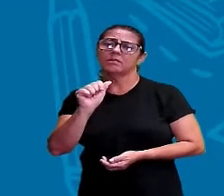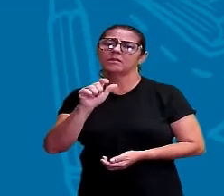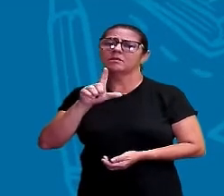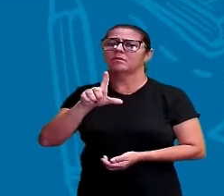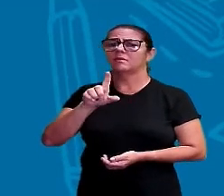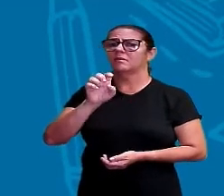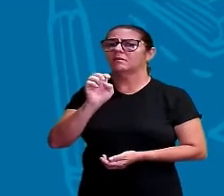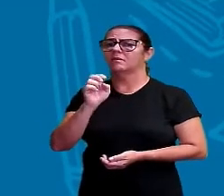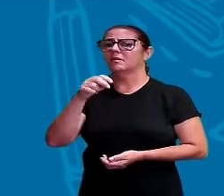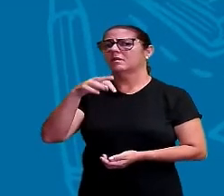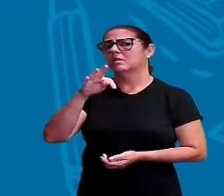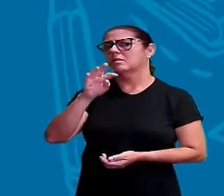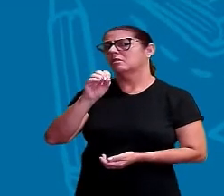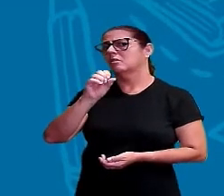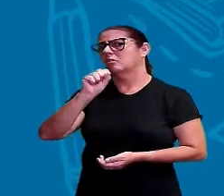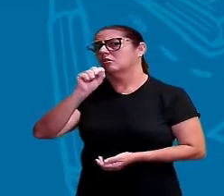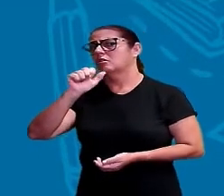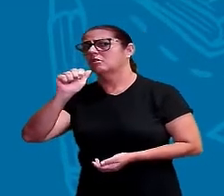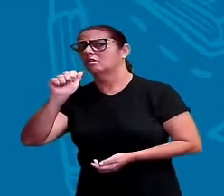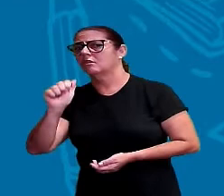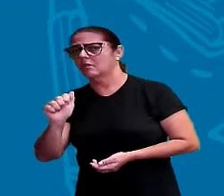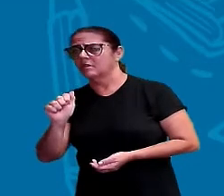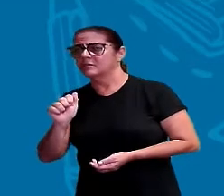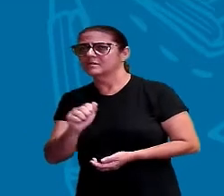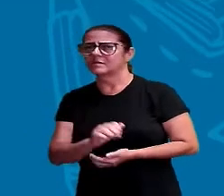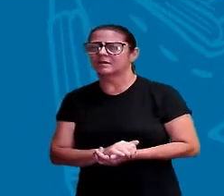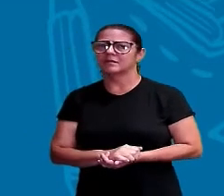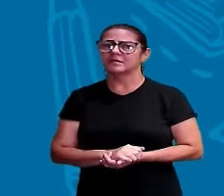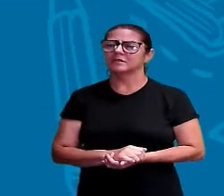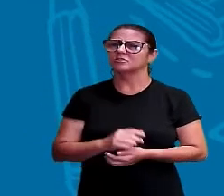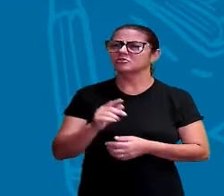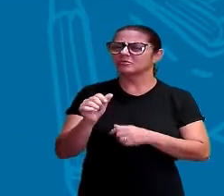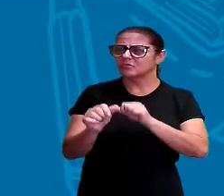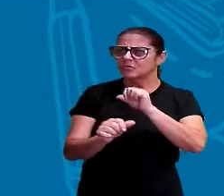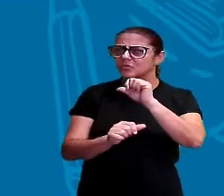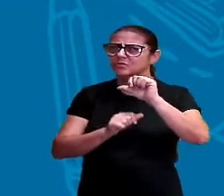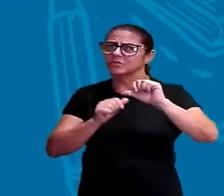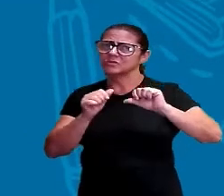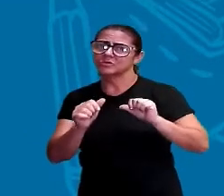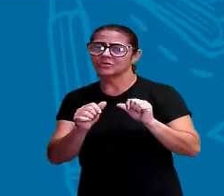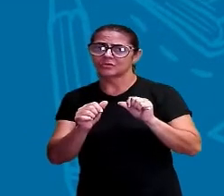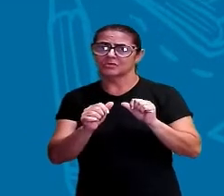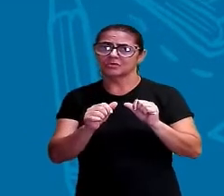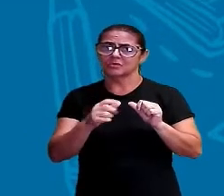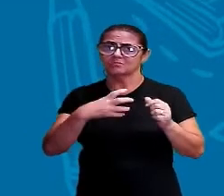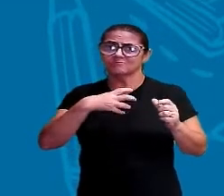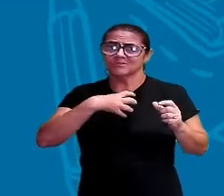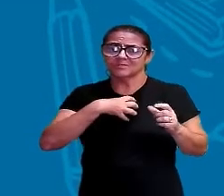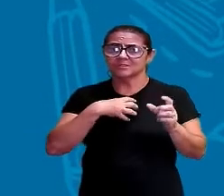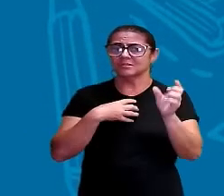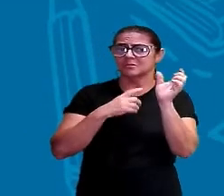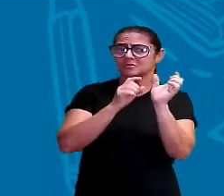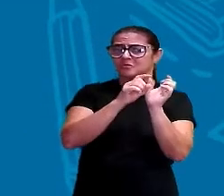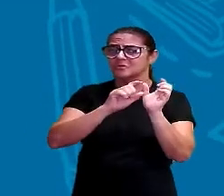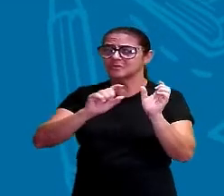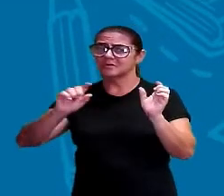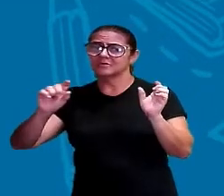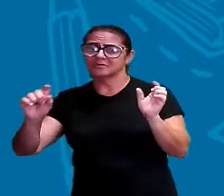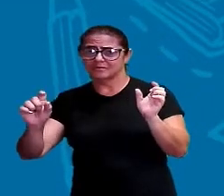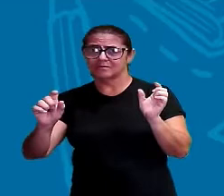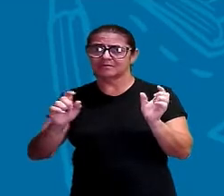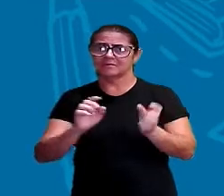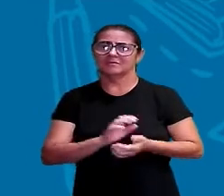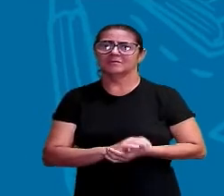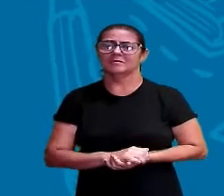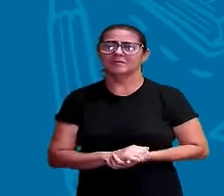colocando o ED nessa palavra, nesse substantivo, já se transformou em um adjetivo? E aí a gente tem essa variação também,